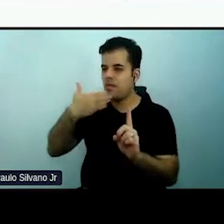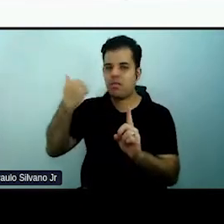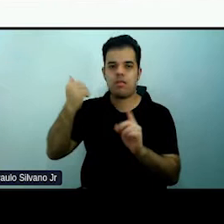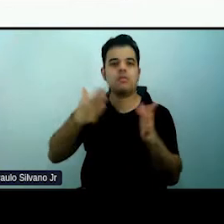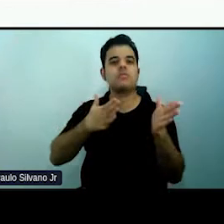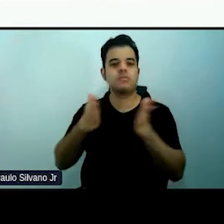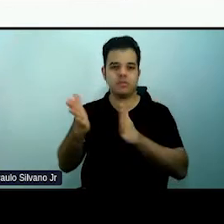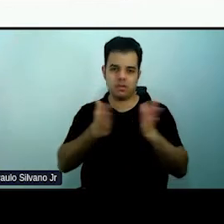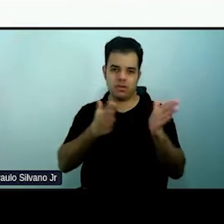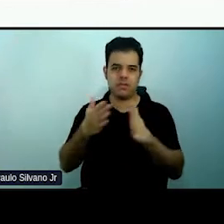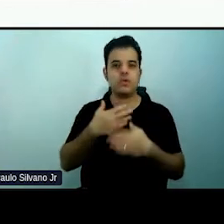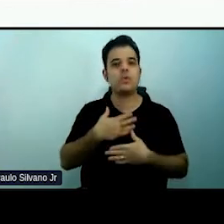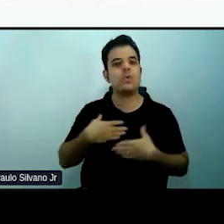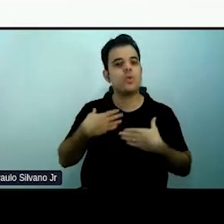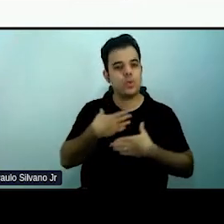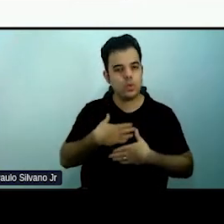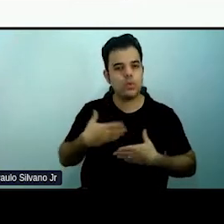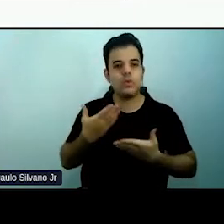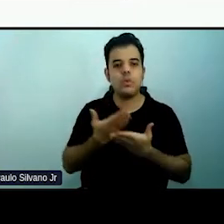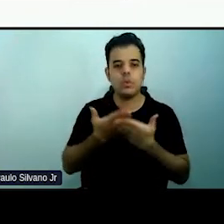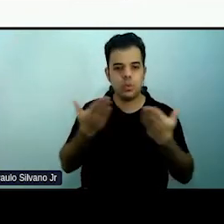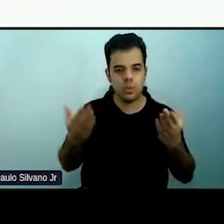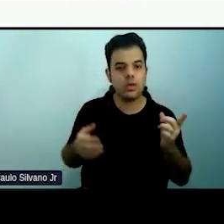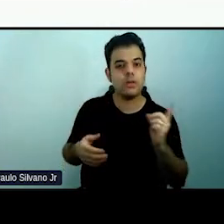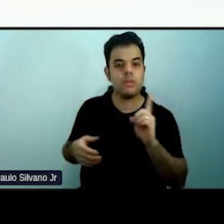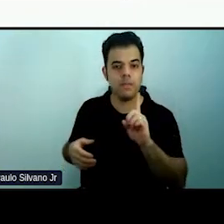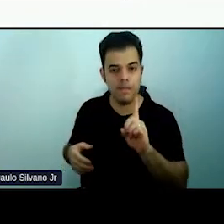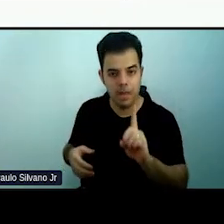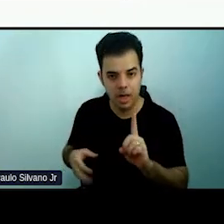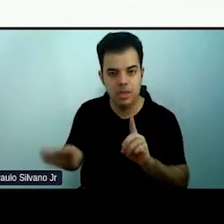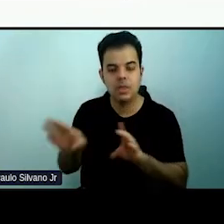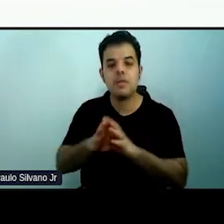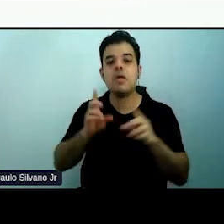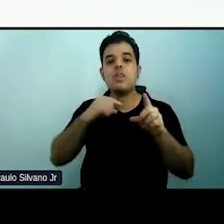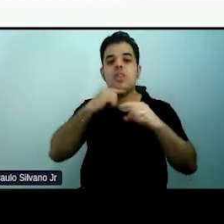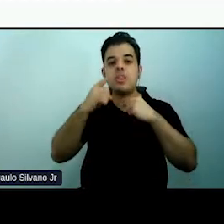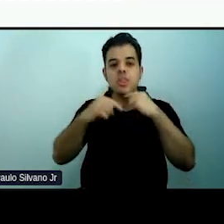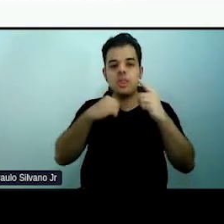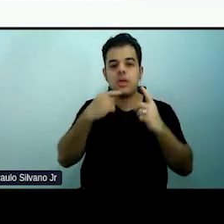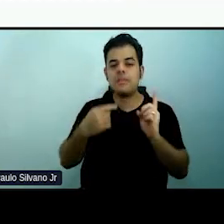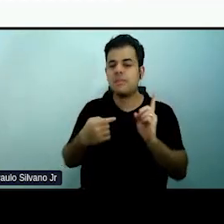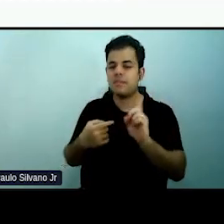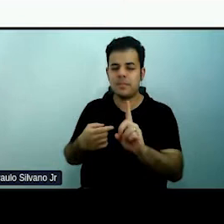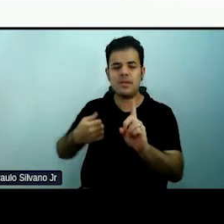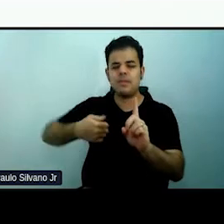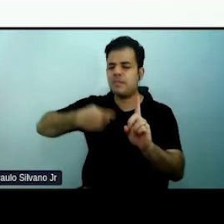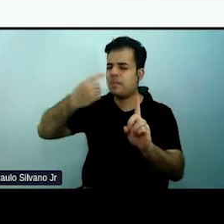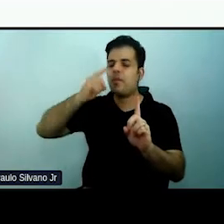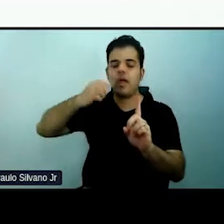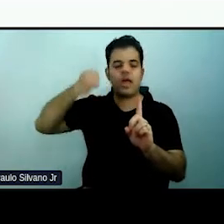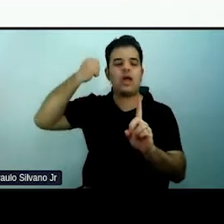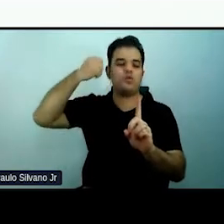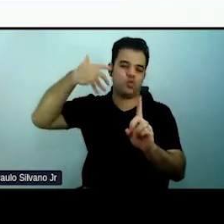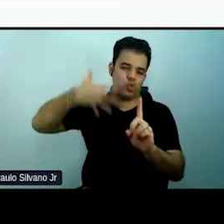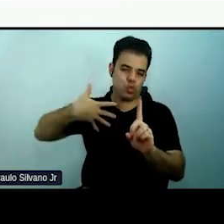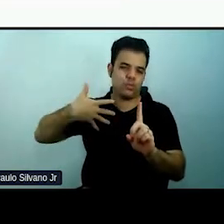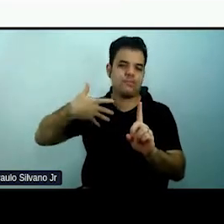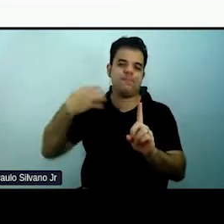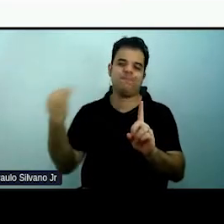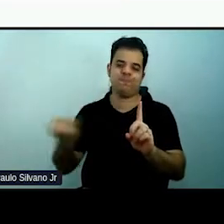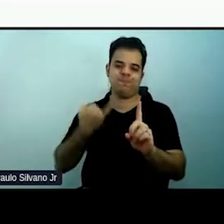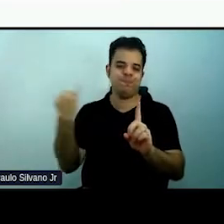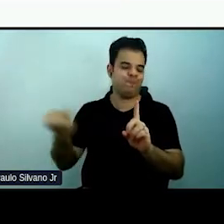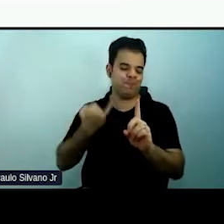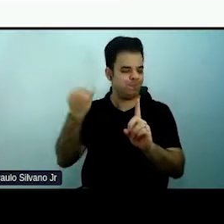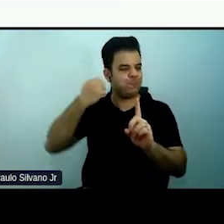acessível, eu gostaria que todo mundo que tomasse a palavra, né, que tirasse suas dúvidas, que vocês se autodescrevessem antes de começar a sua